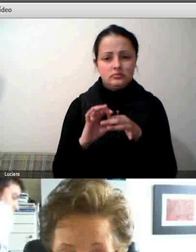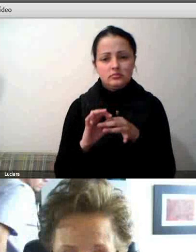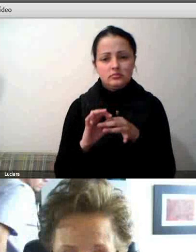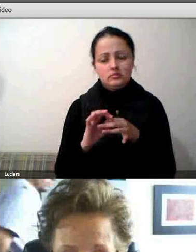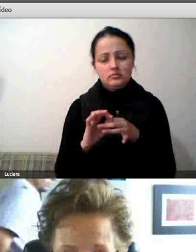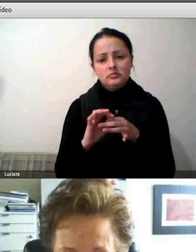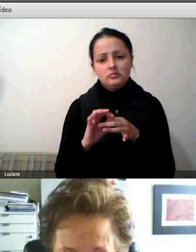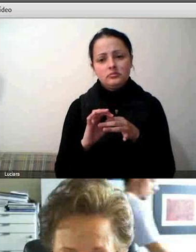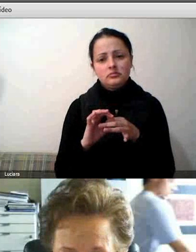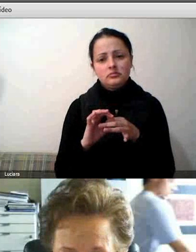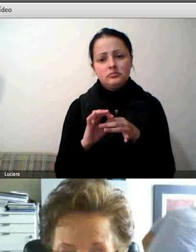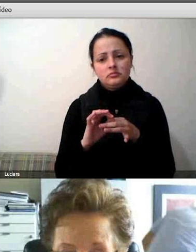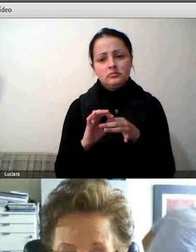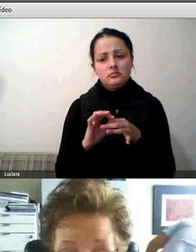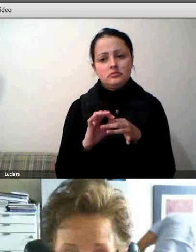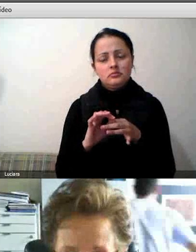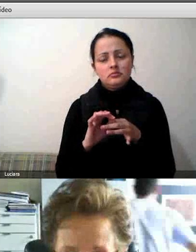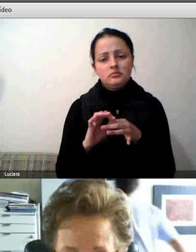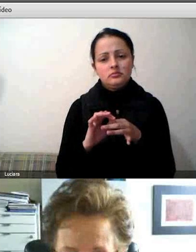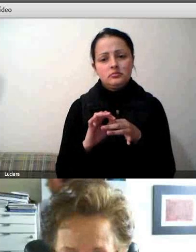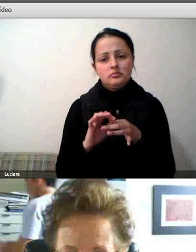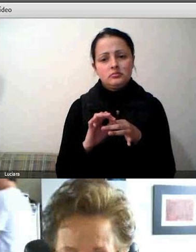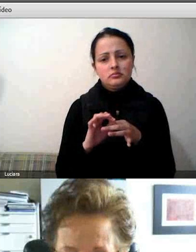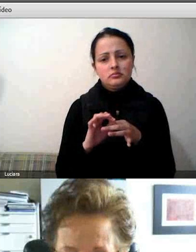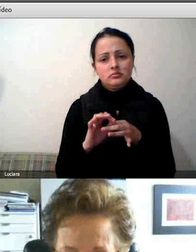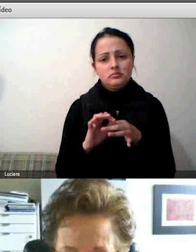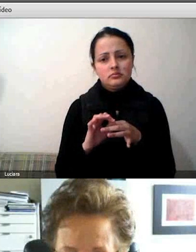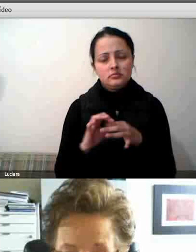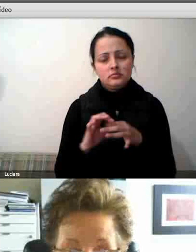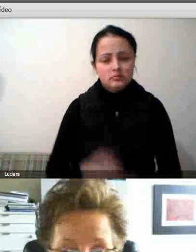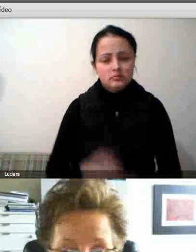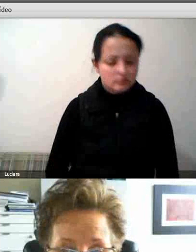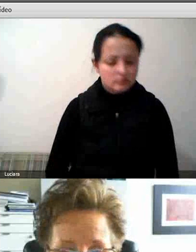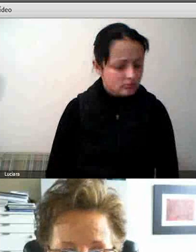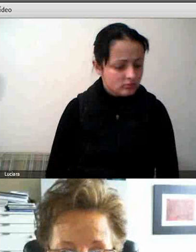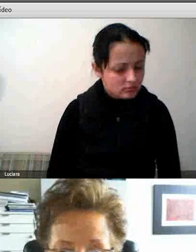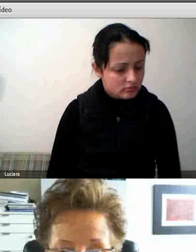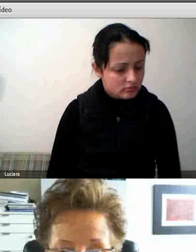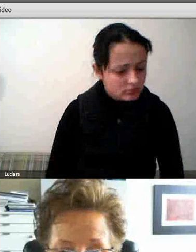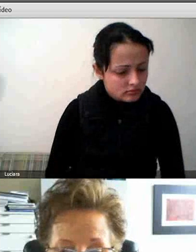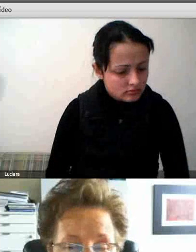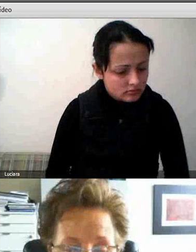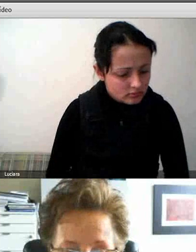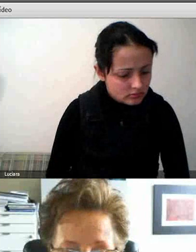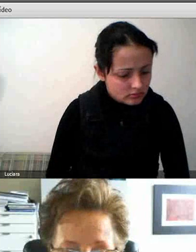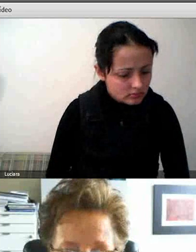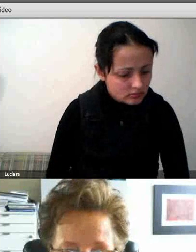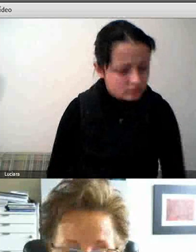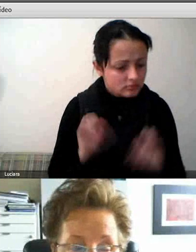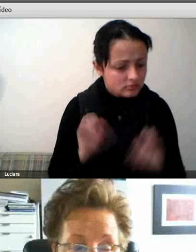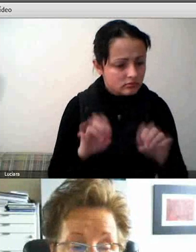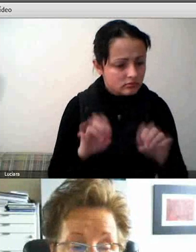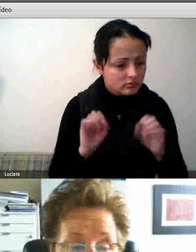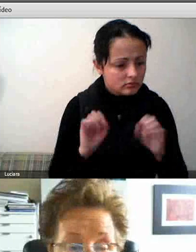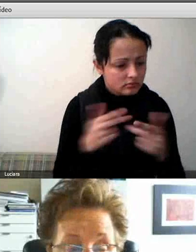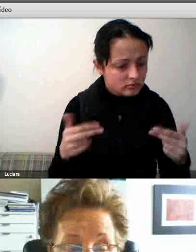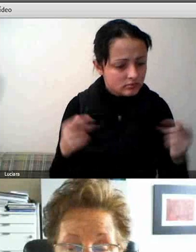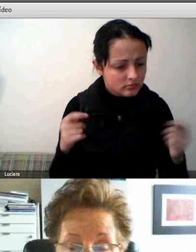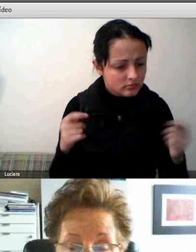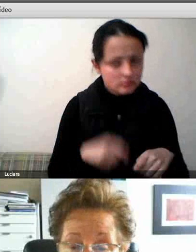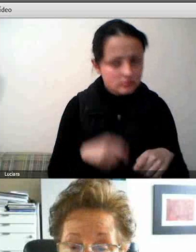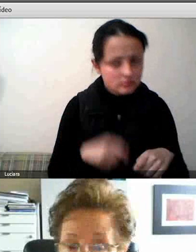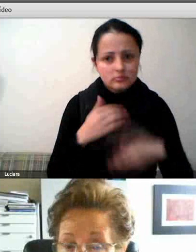pequenos grupos. Porque é ele que tem o problema e não a escola nem a professora. Então,